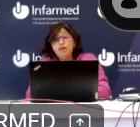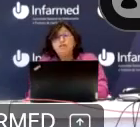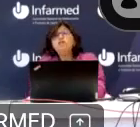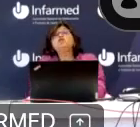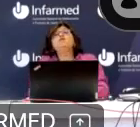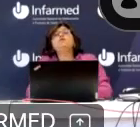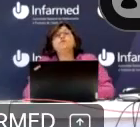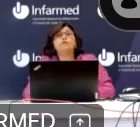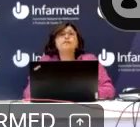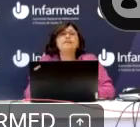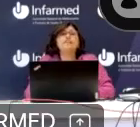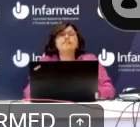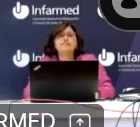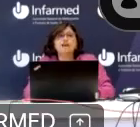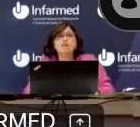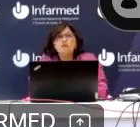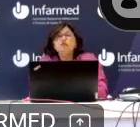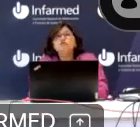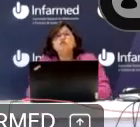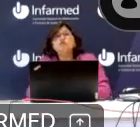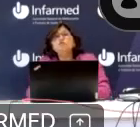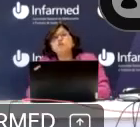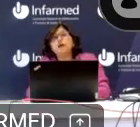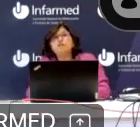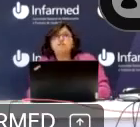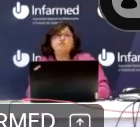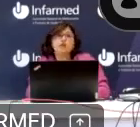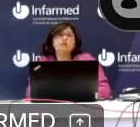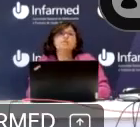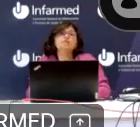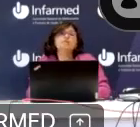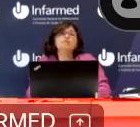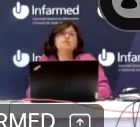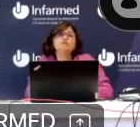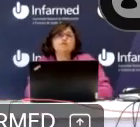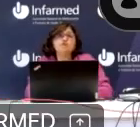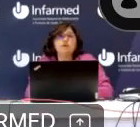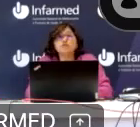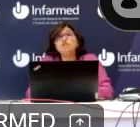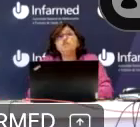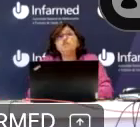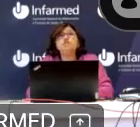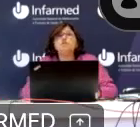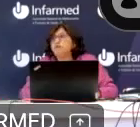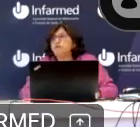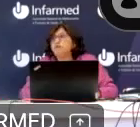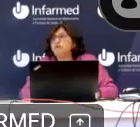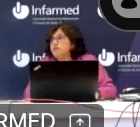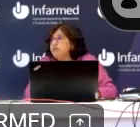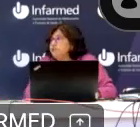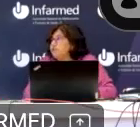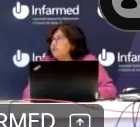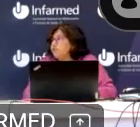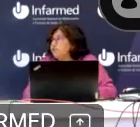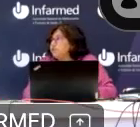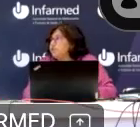porque neste período de transição nós vamos ter no mercado simultaneamente dispositivos médicos que ainda estão ao abrigo das